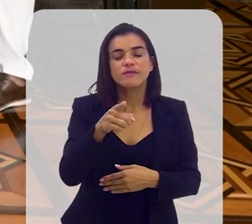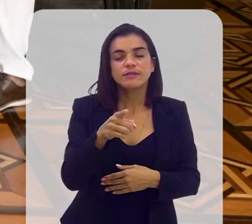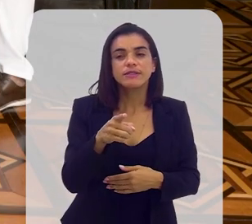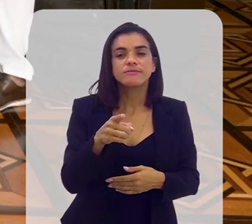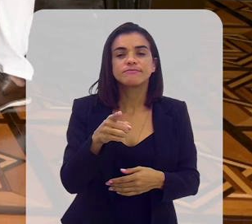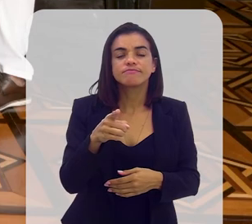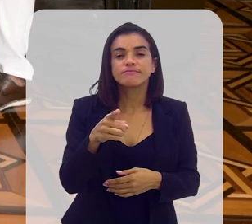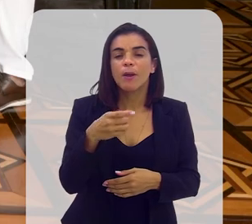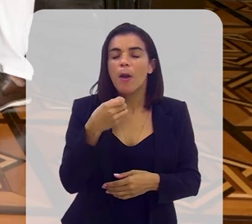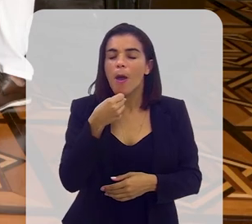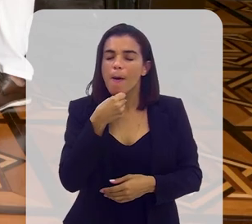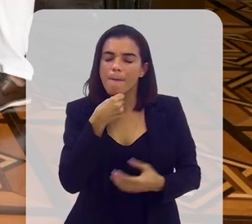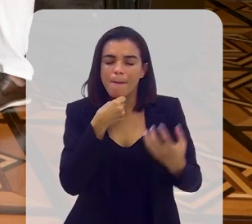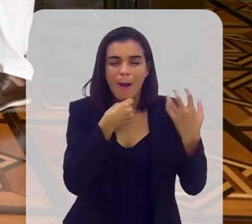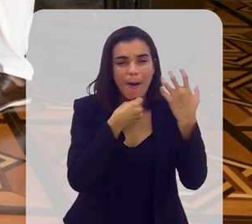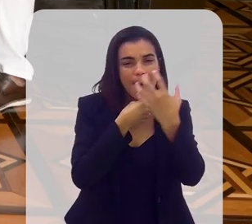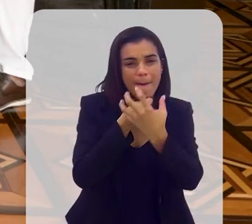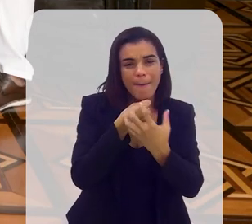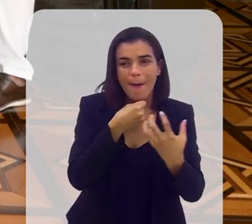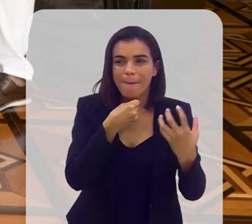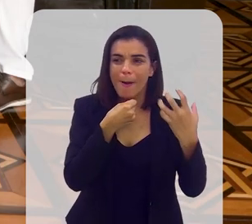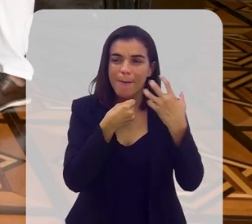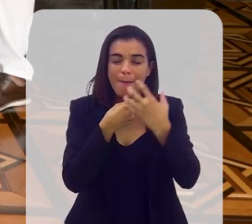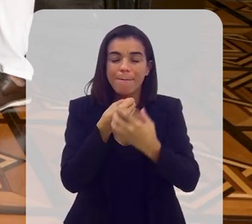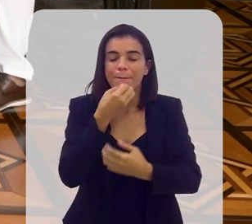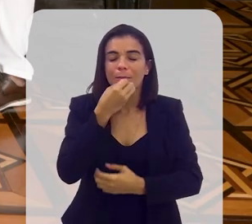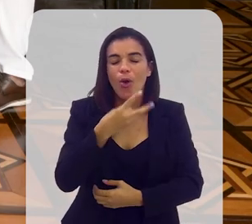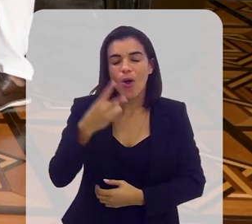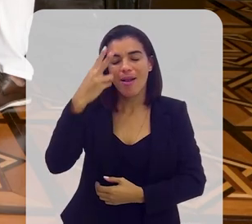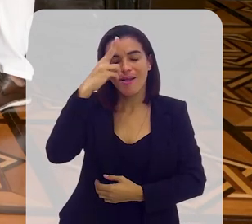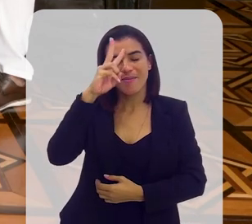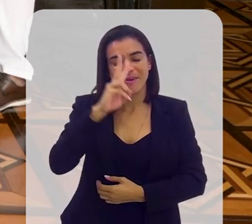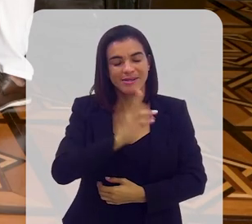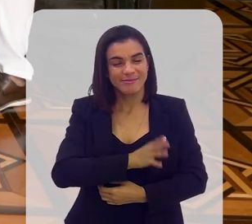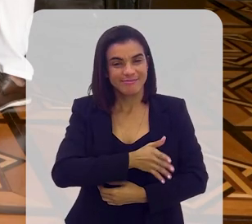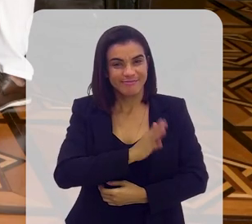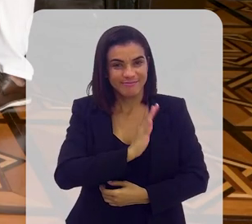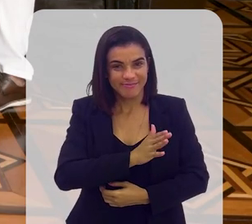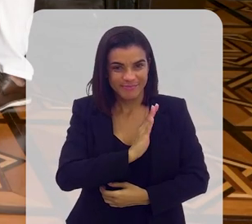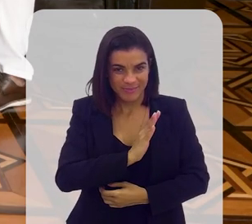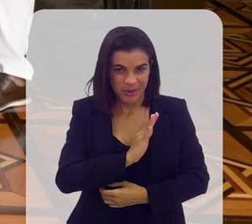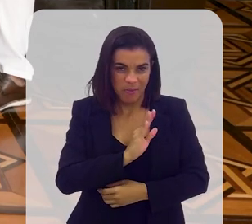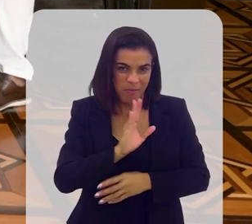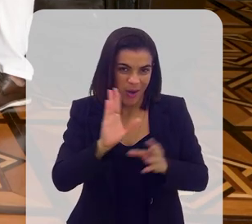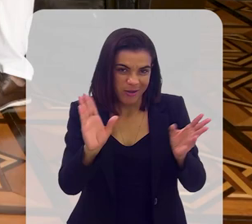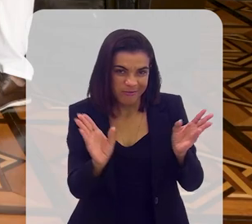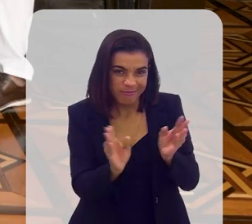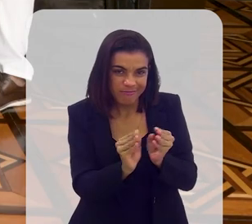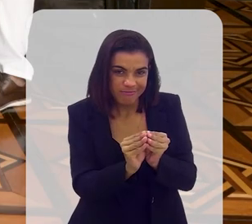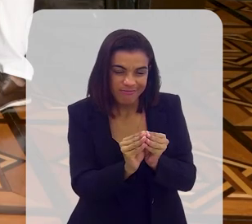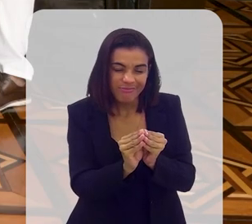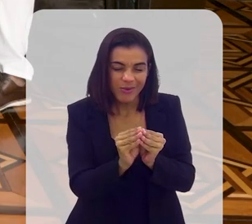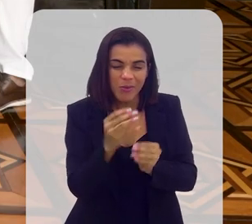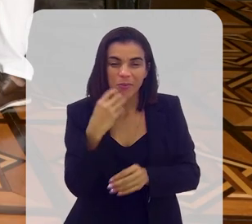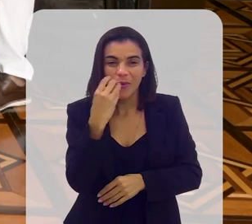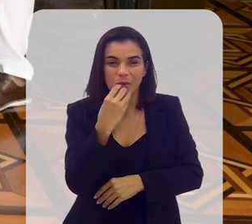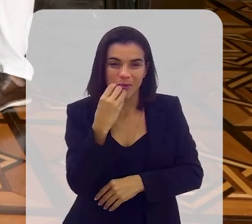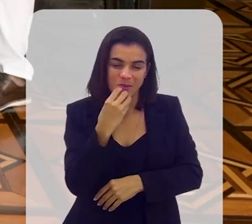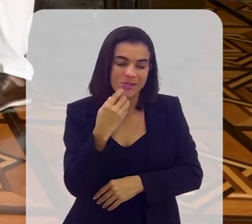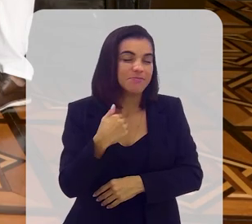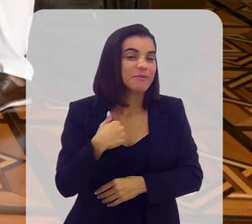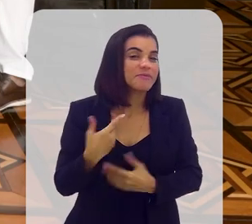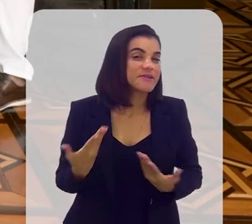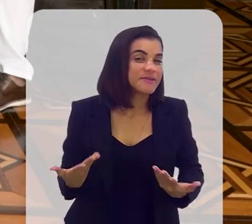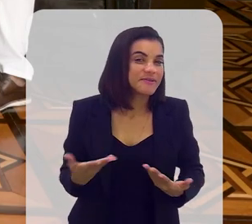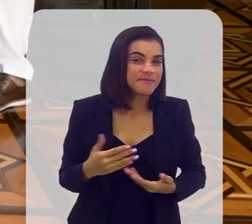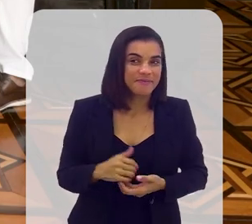mandasse uma música que trouxesse boas lembranças ao seu coração. Cantasse um trechinho pra mim aí. O que você vai cantar pra